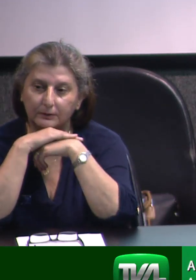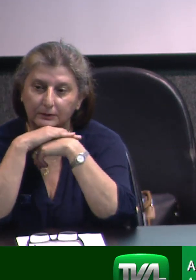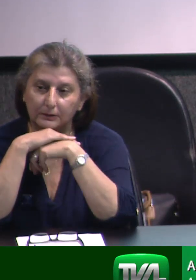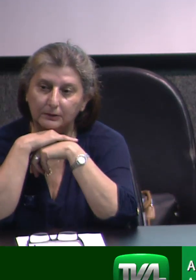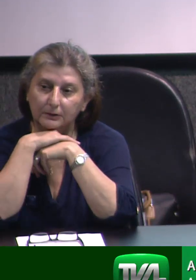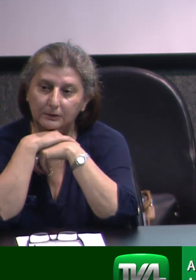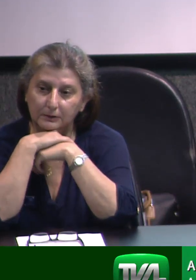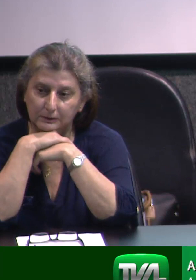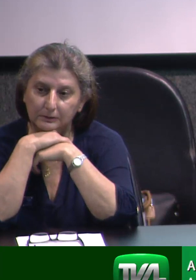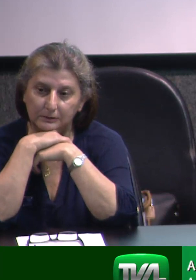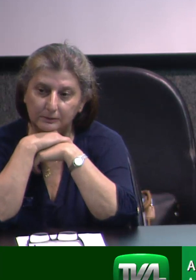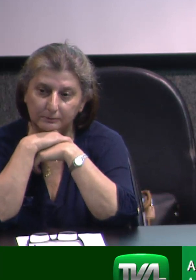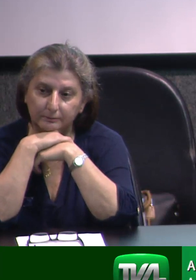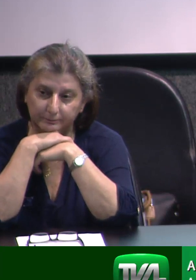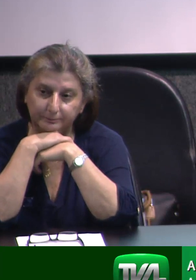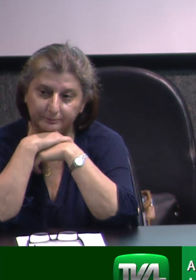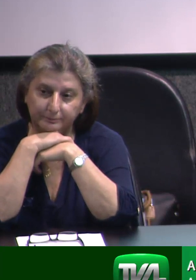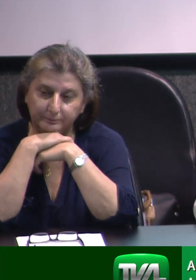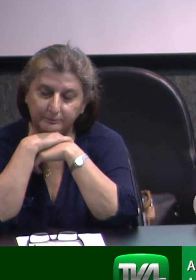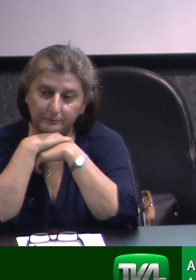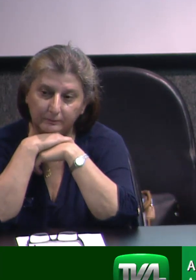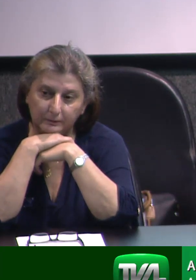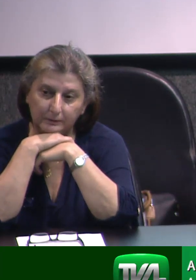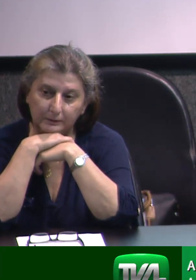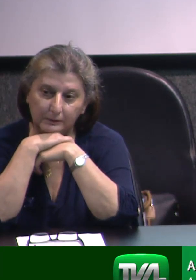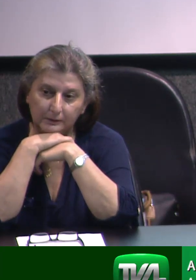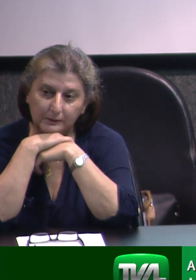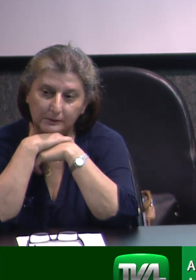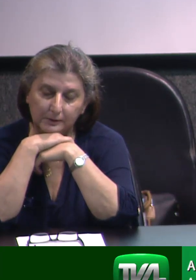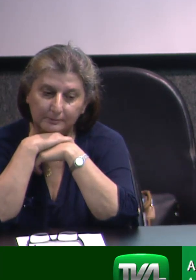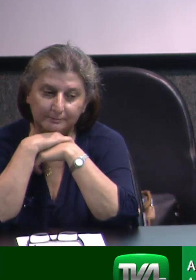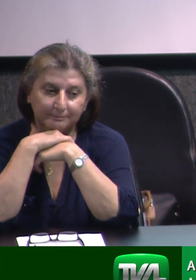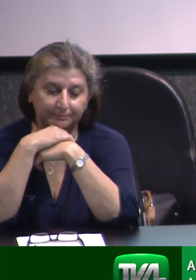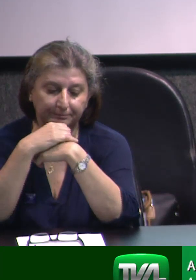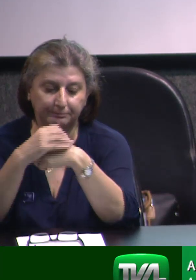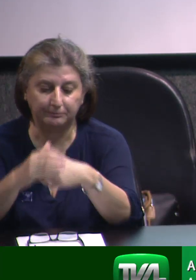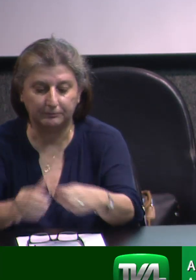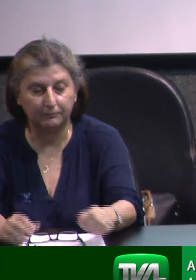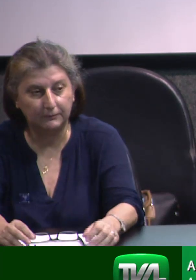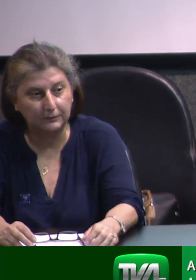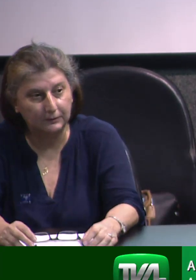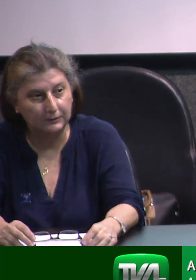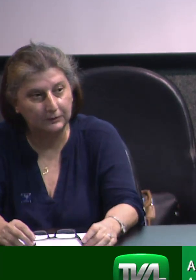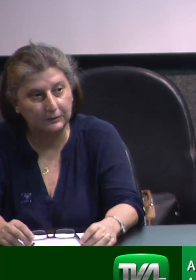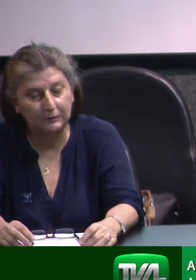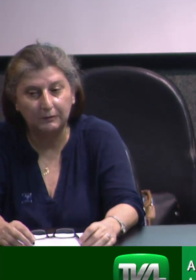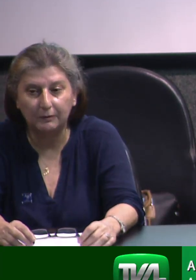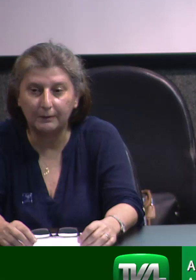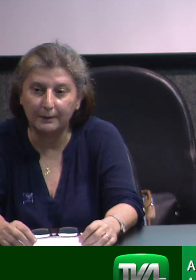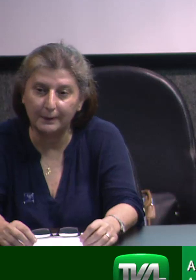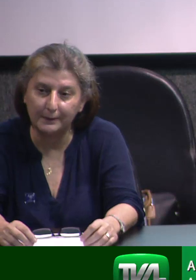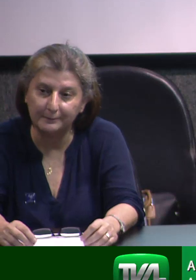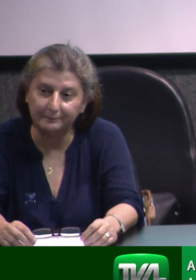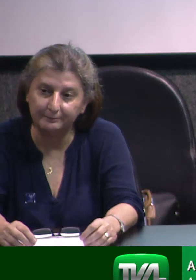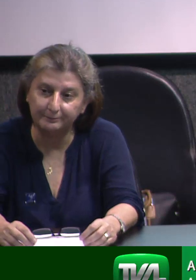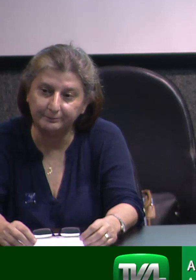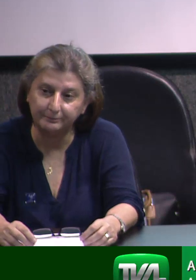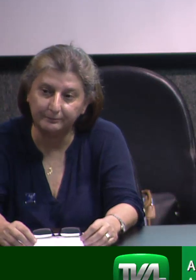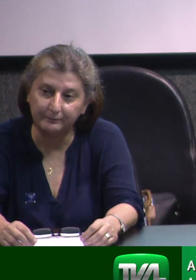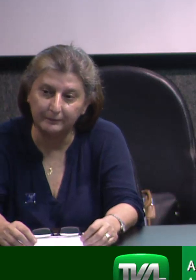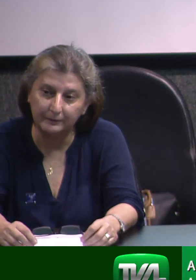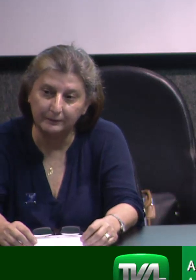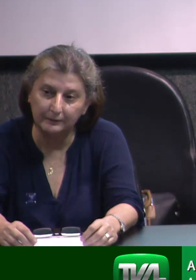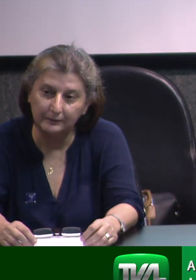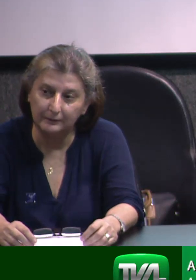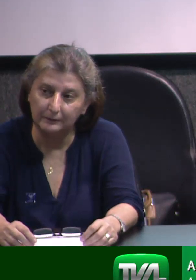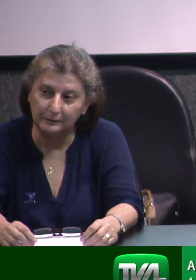mesa. Ok? Pode ser assim? Então, a primeira proposta: espaço mais adequado para a associação.